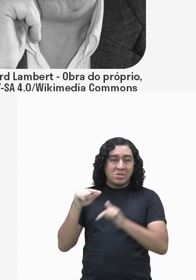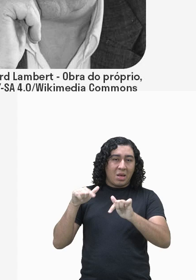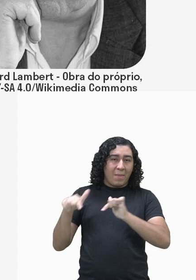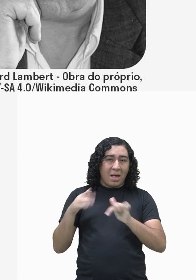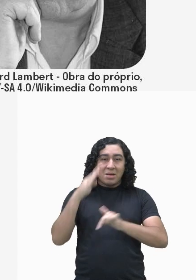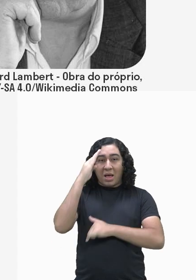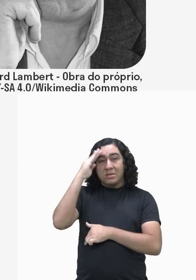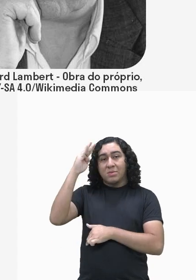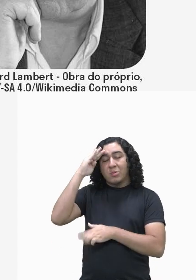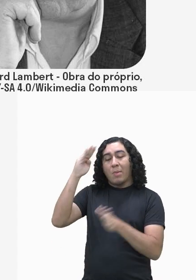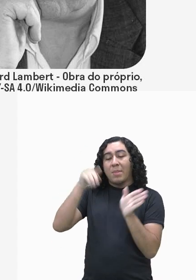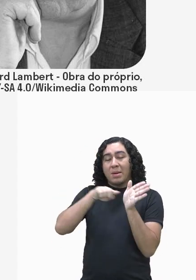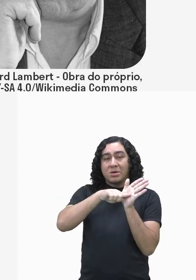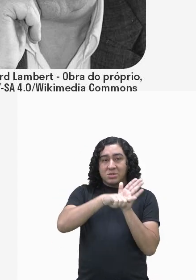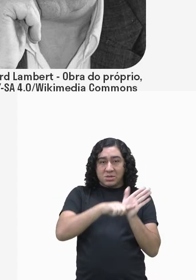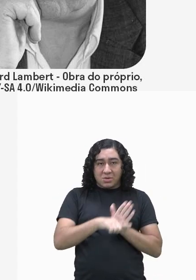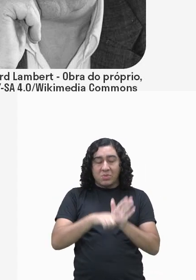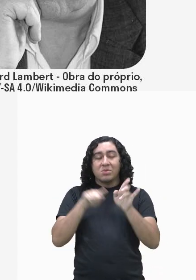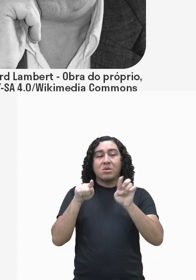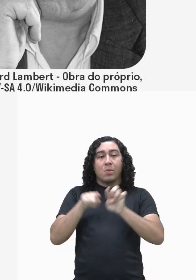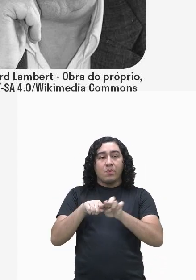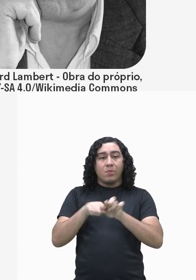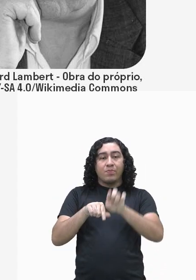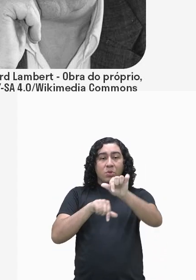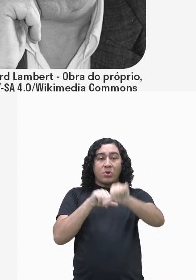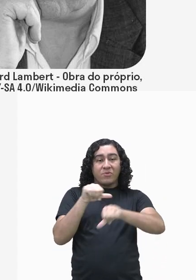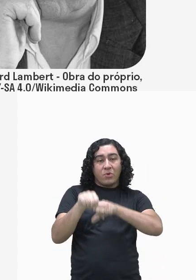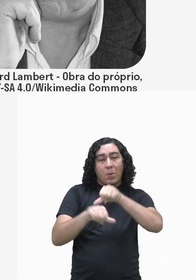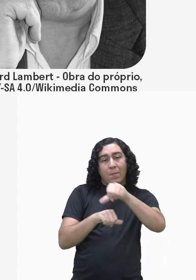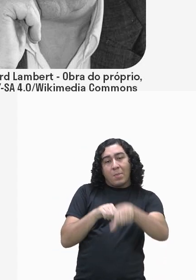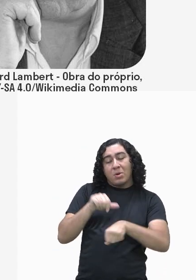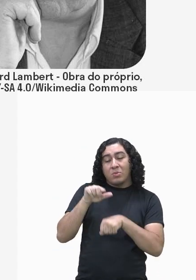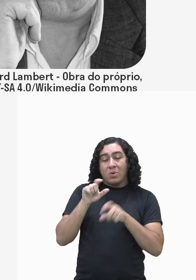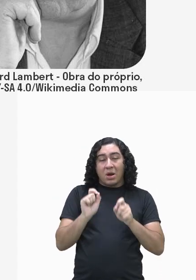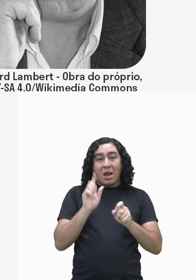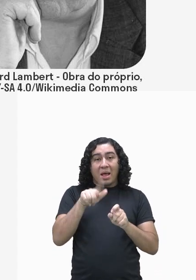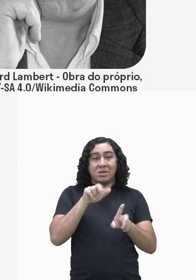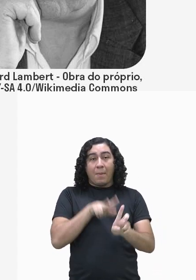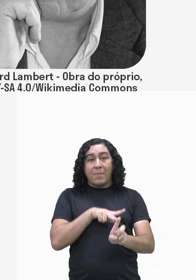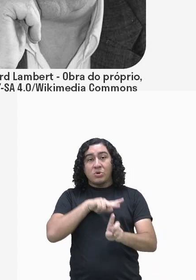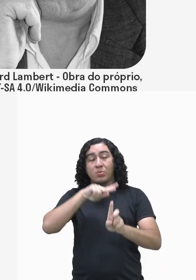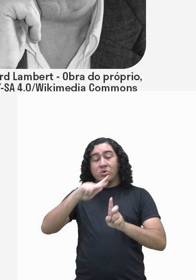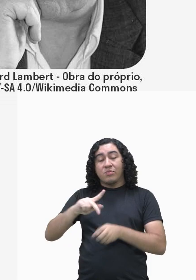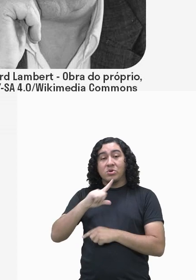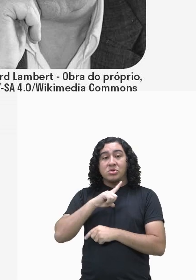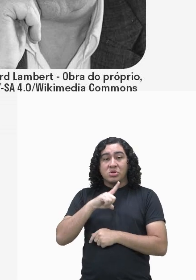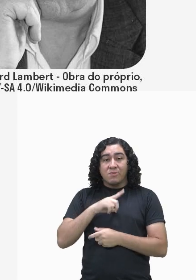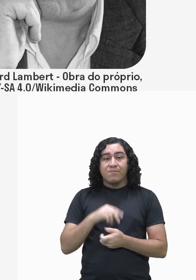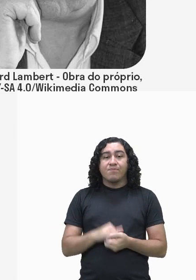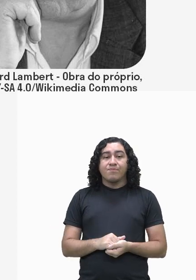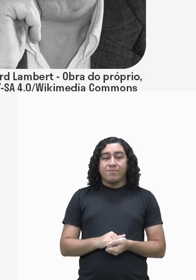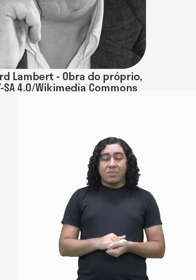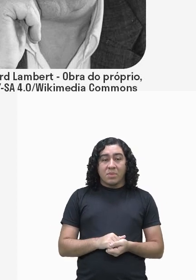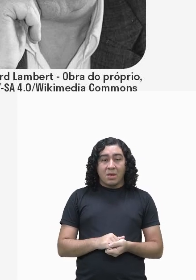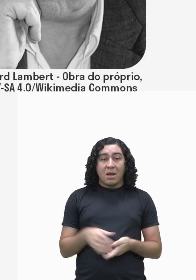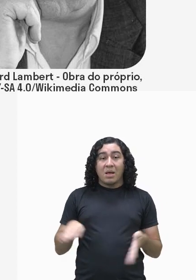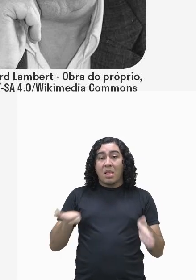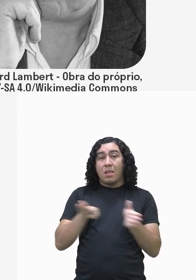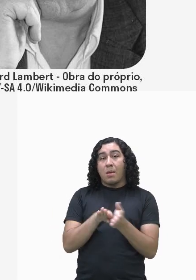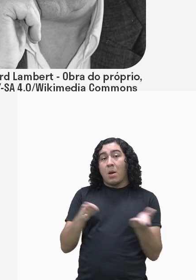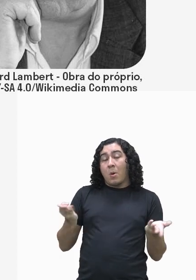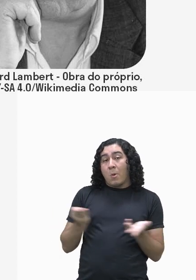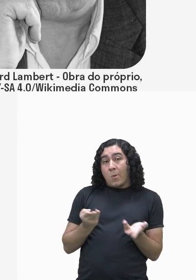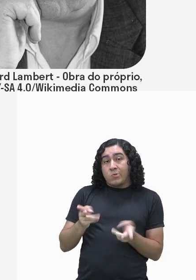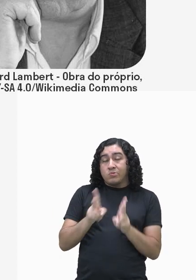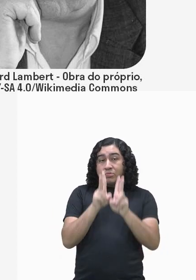de pesquisador, transformando esse olhar que se tinha até então sobre